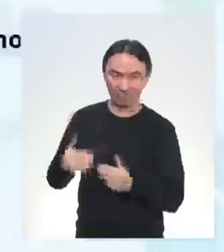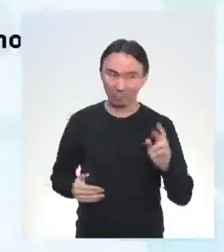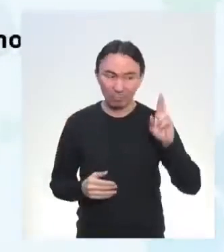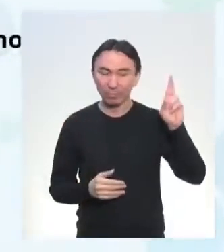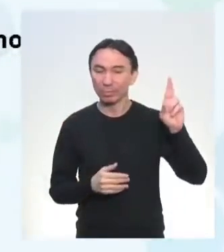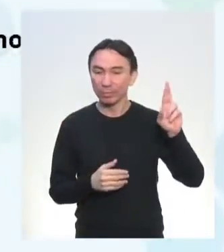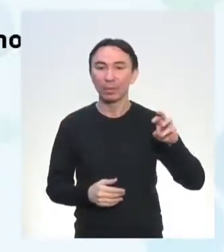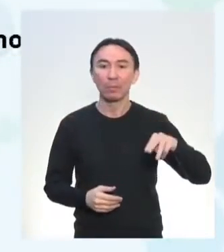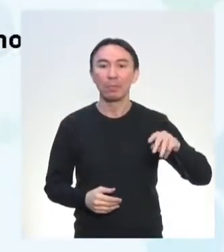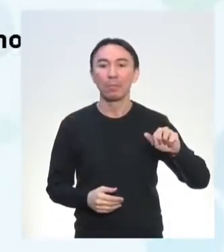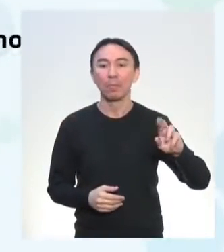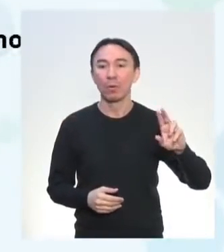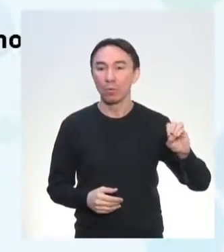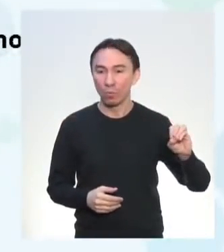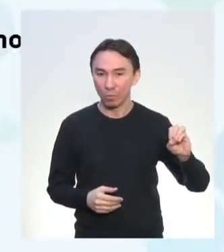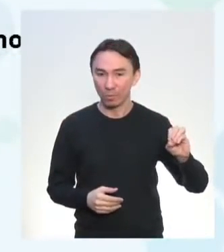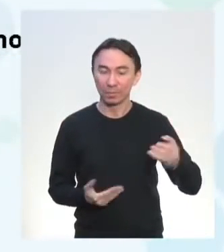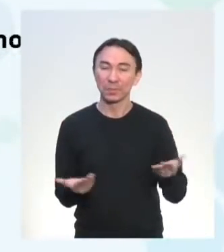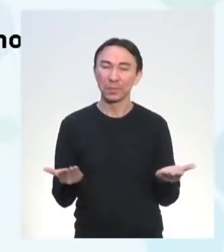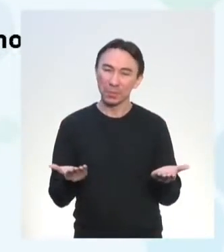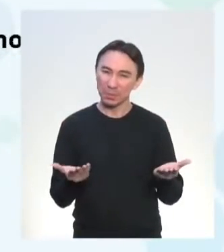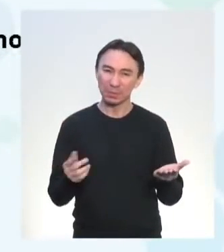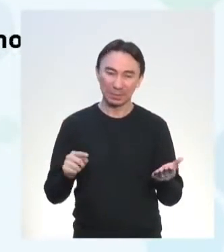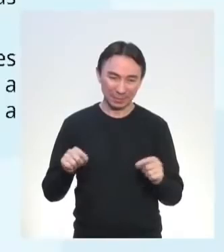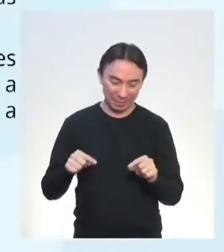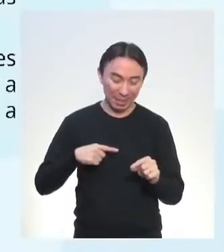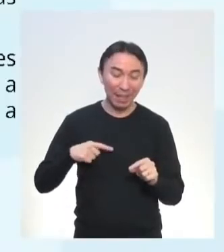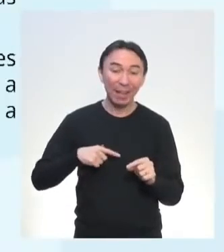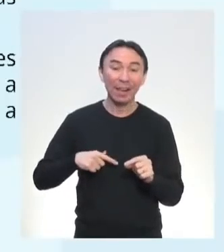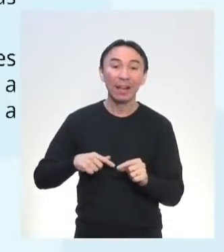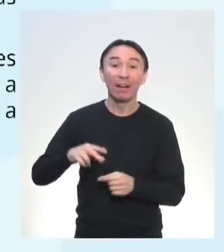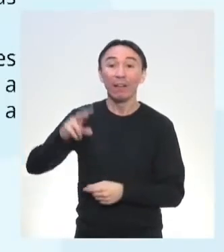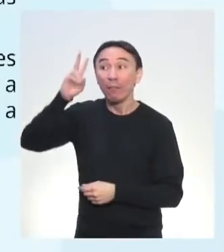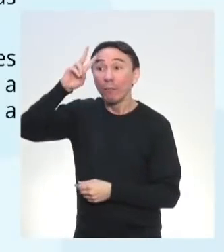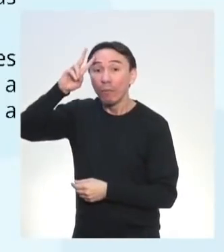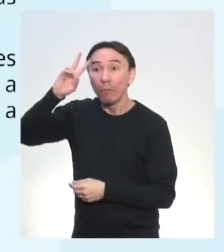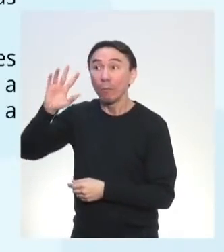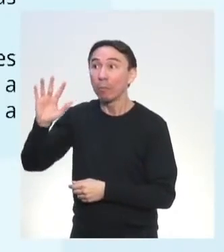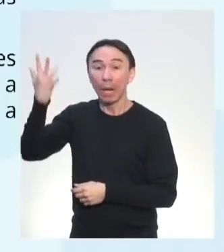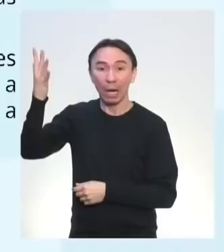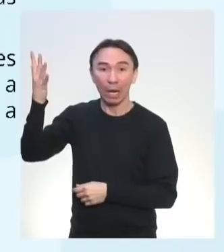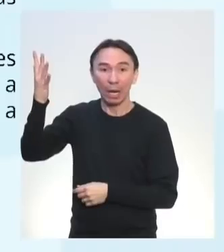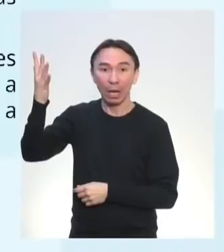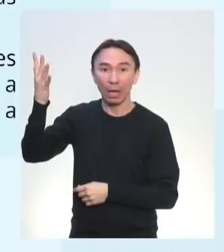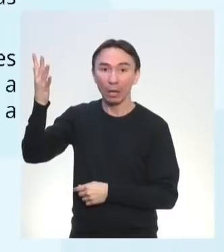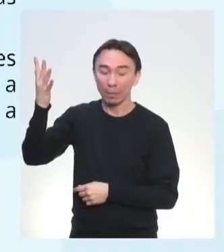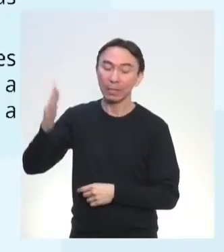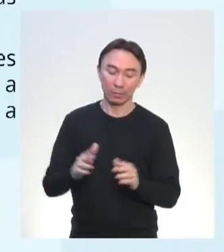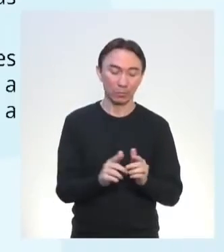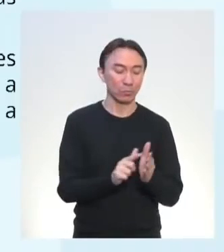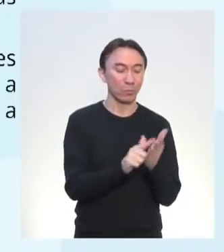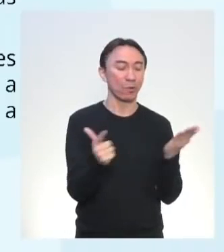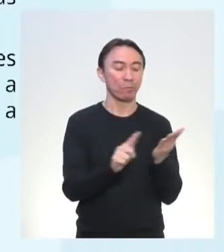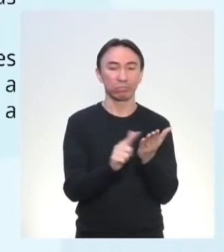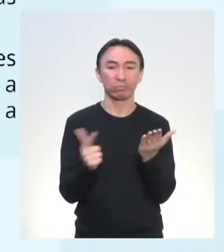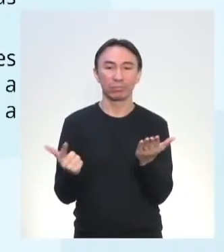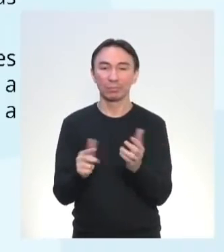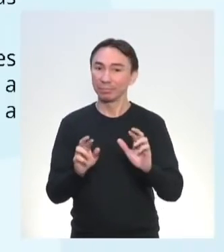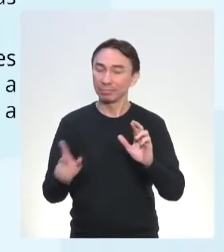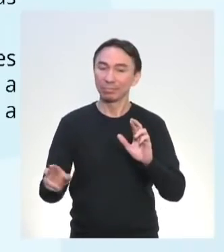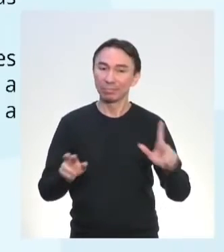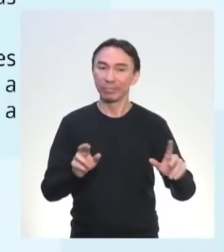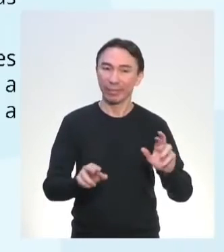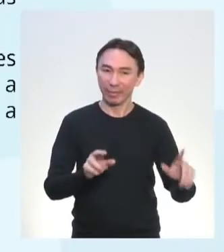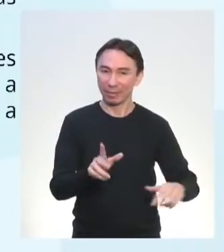da aula de hoje. Mesmo fato, jornais diferentes. As habilidades são... Primeiro, nós temos o tema aí,